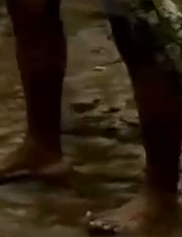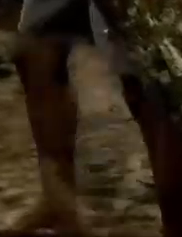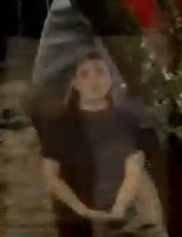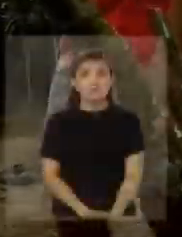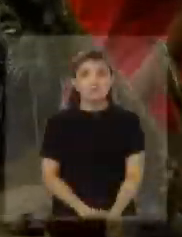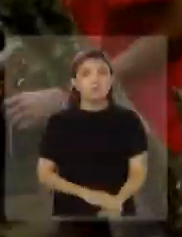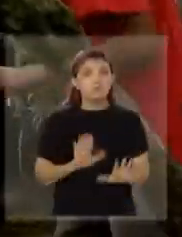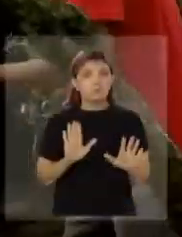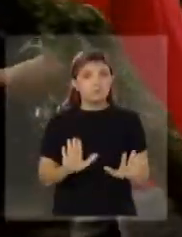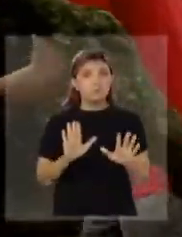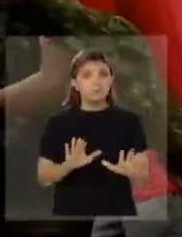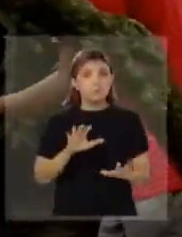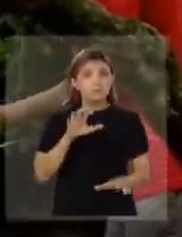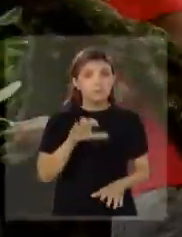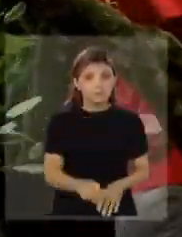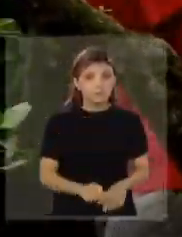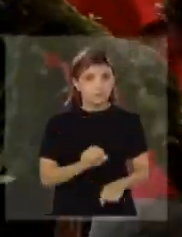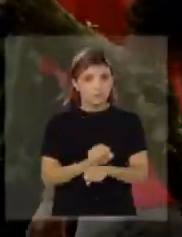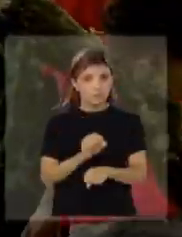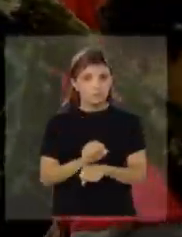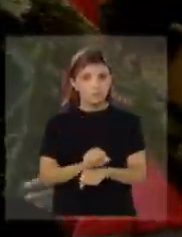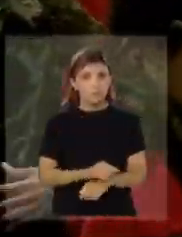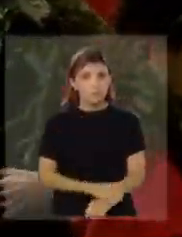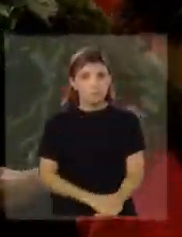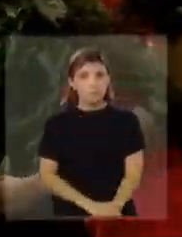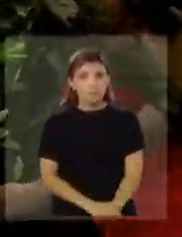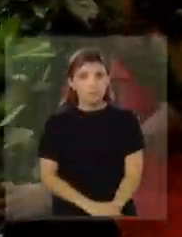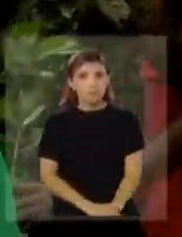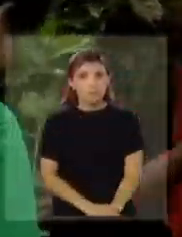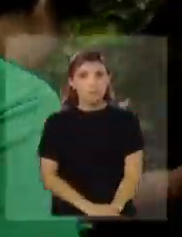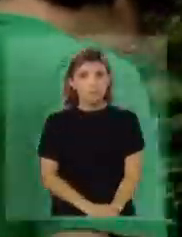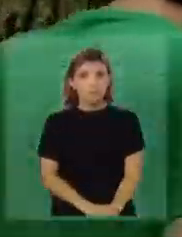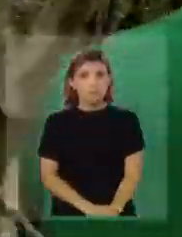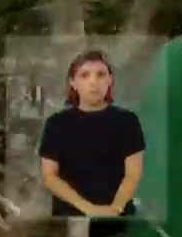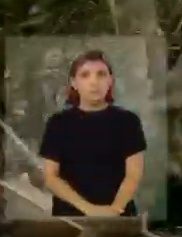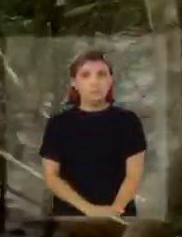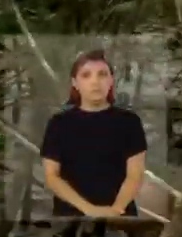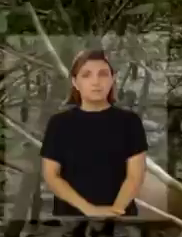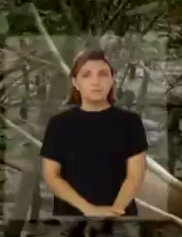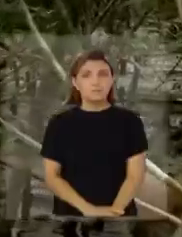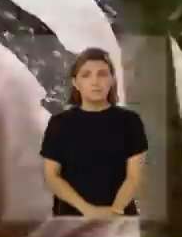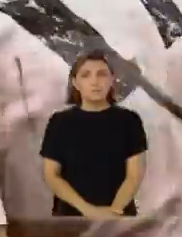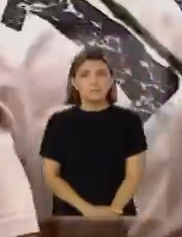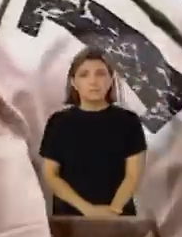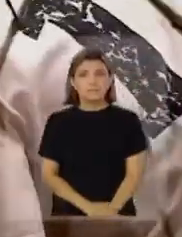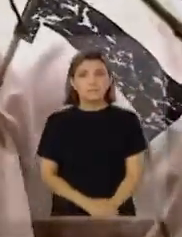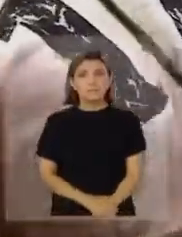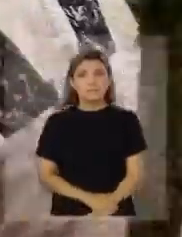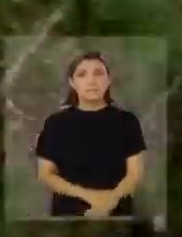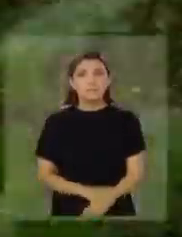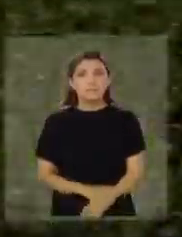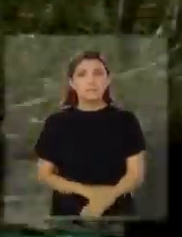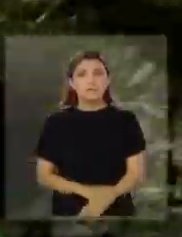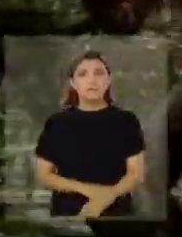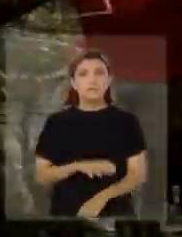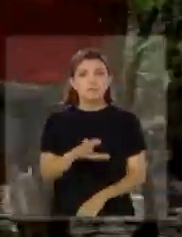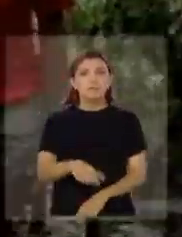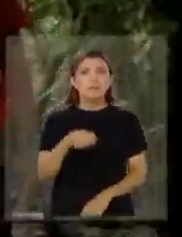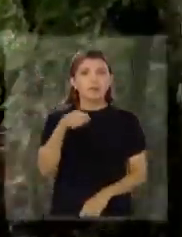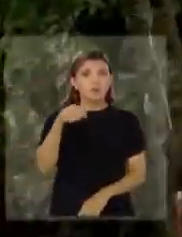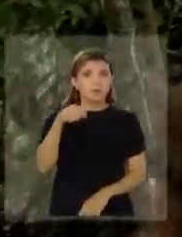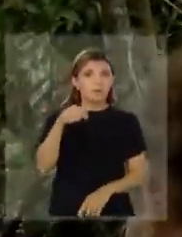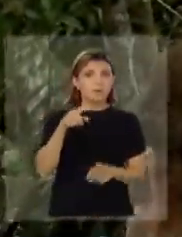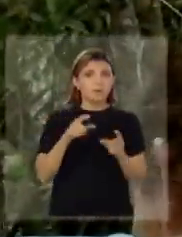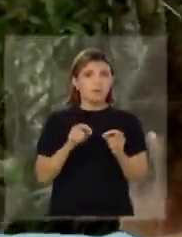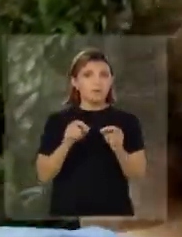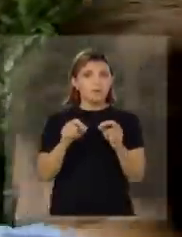Tá bom. Opa, peraí. Esse eu quero pegar. Vem. Aqui tá cheio desse óleo. Calma, tô chegando. Cuidado pra não afundar. Pessoal, vejam. O